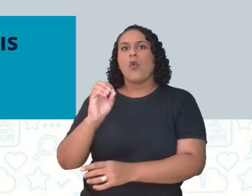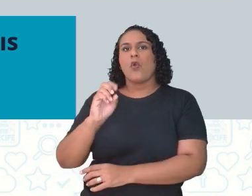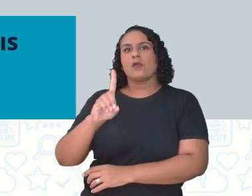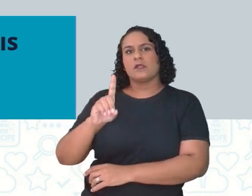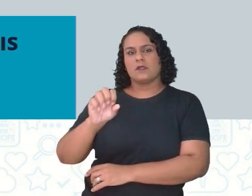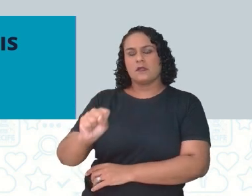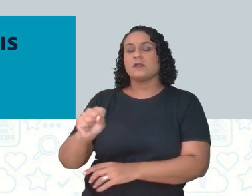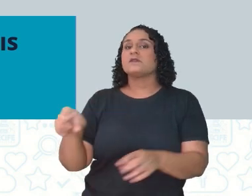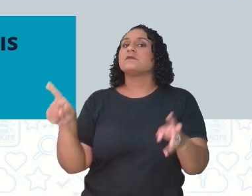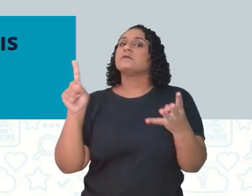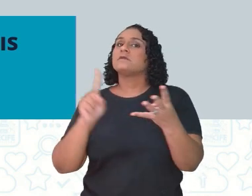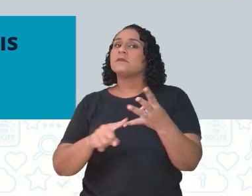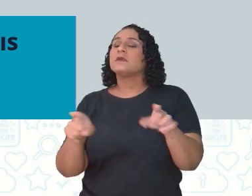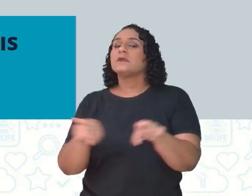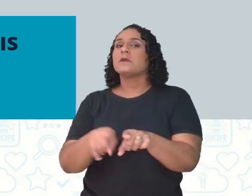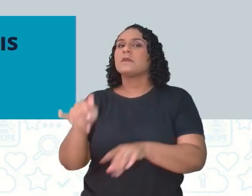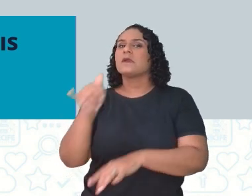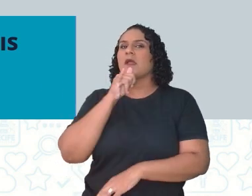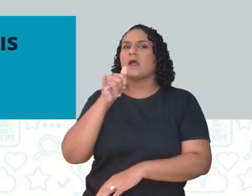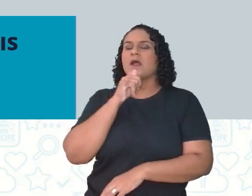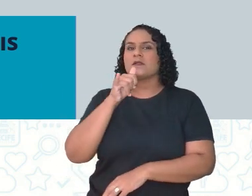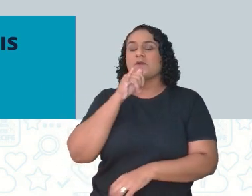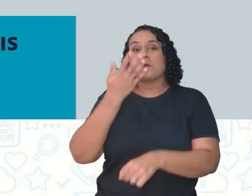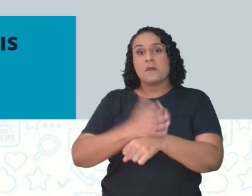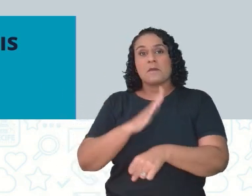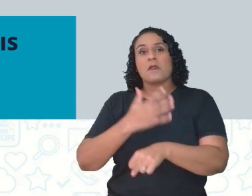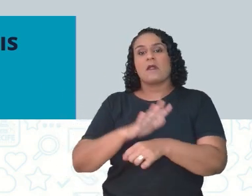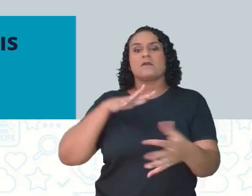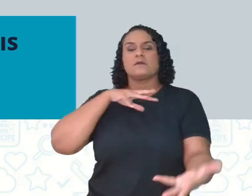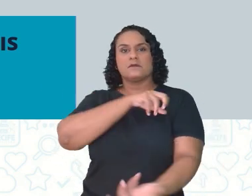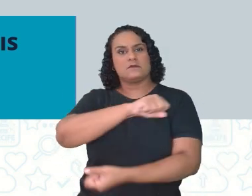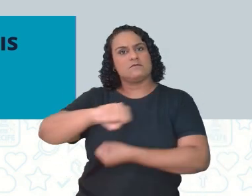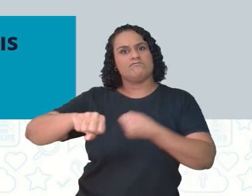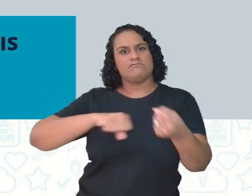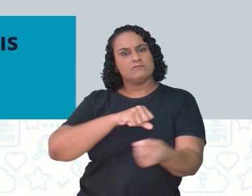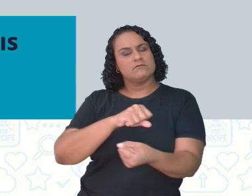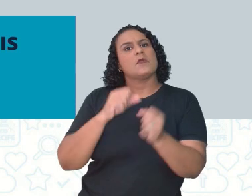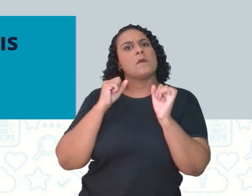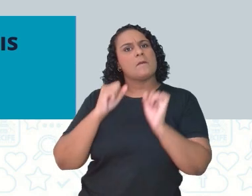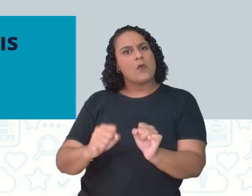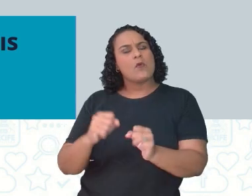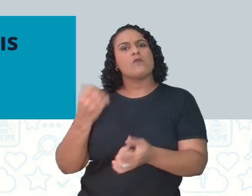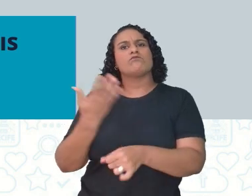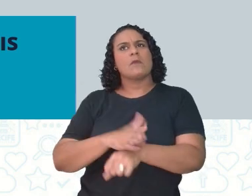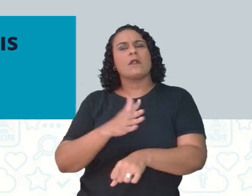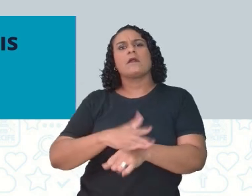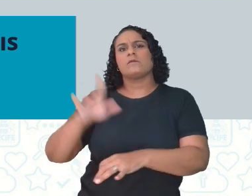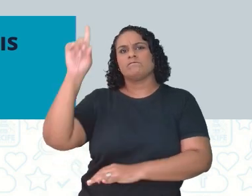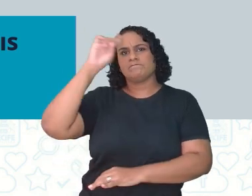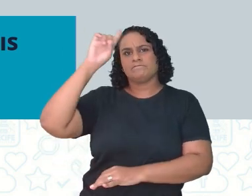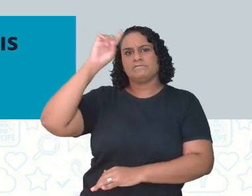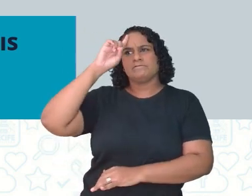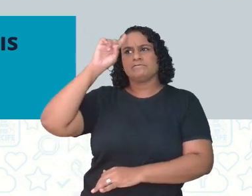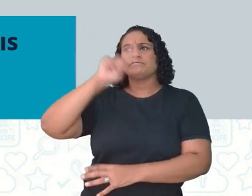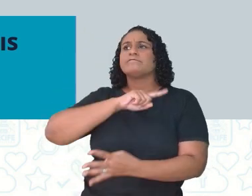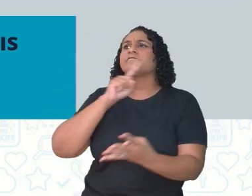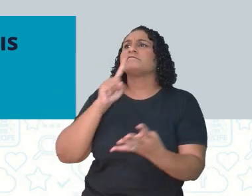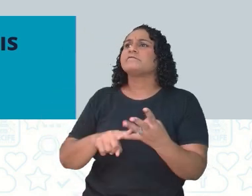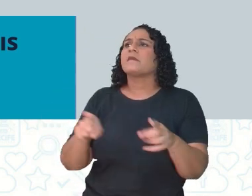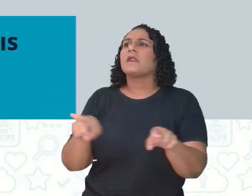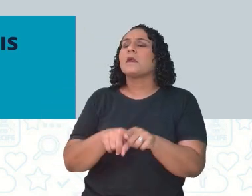também nós vimos sobre exemplos de ações sustentáveis que nós podemos fazer no nosso dia a dia e trabalhamos também um pouquinho